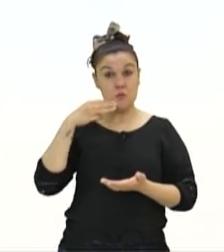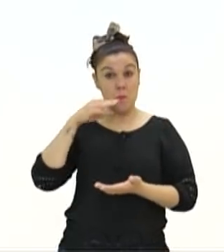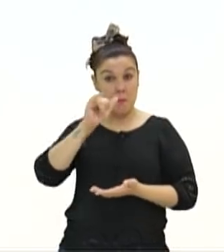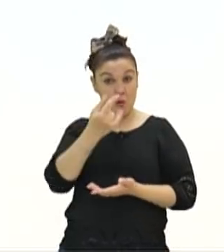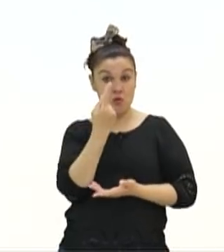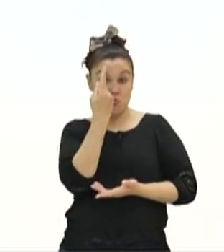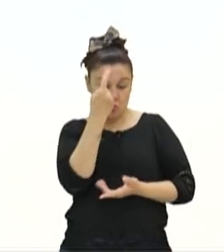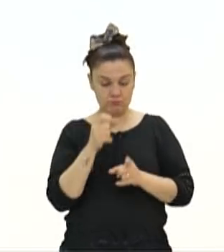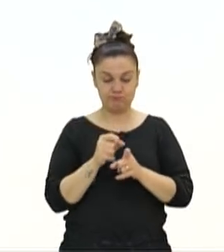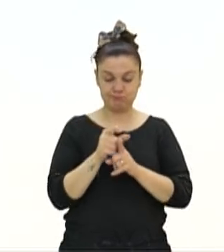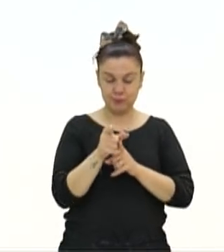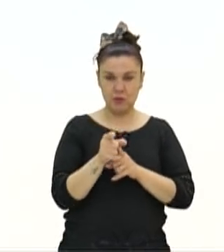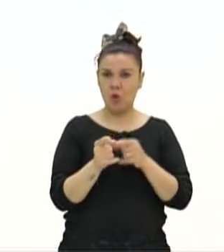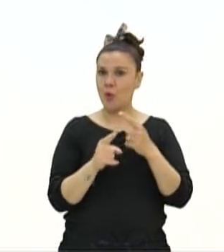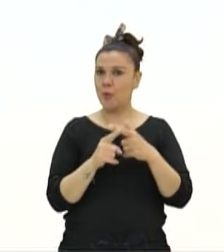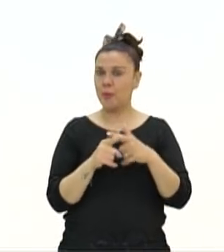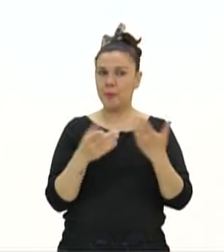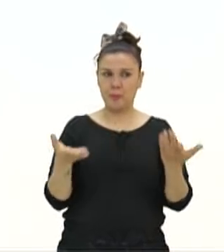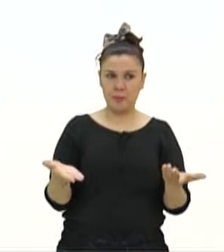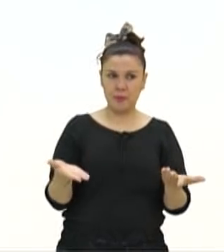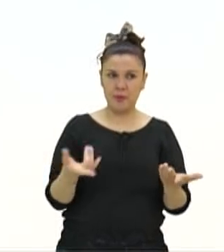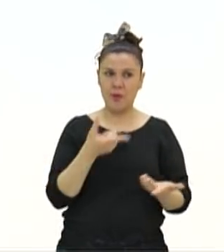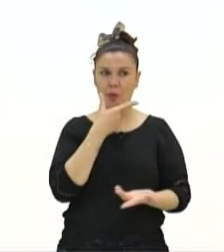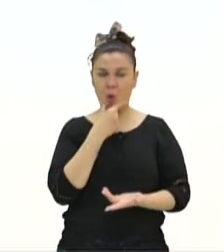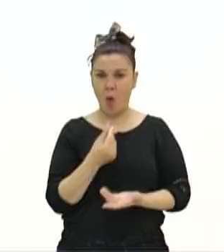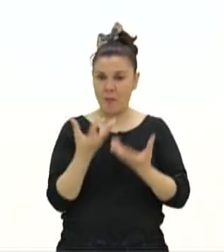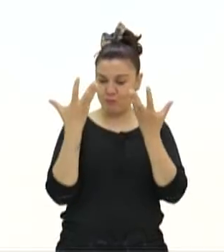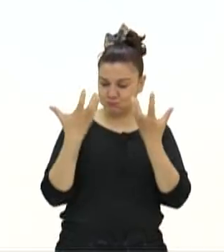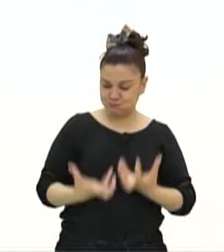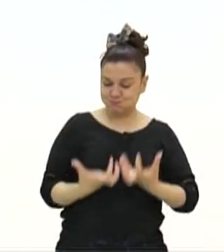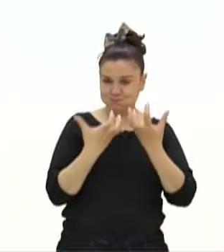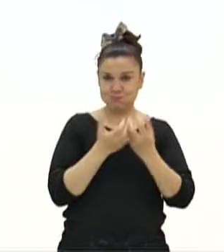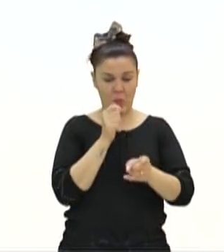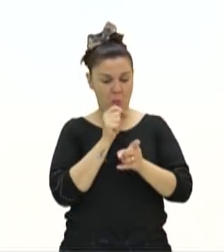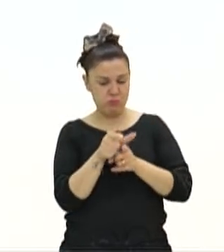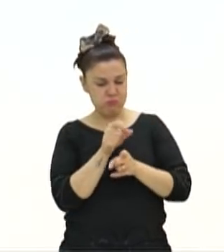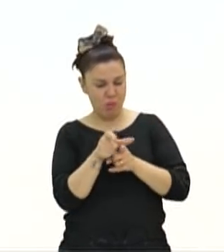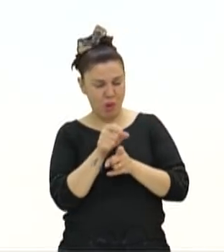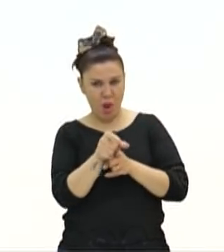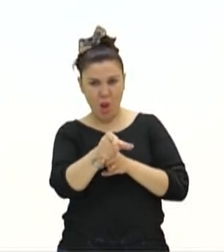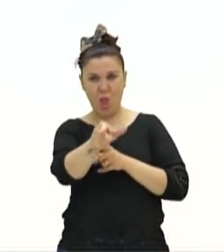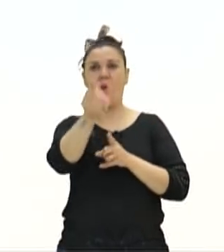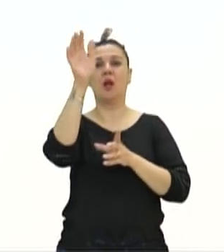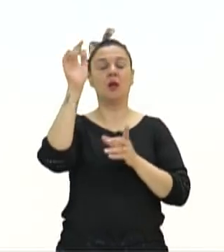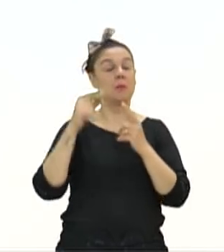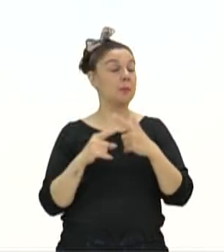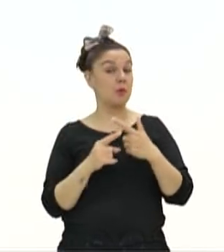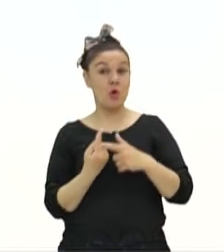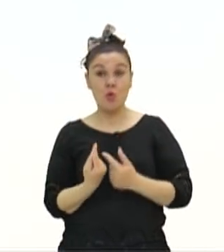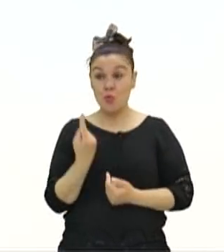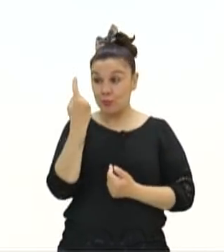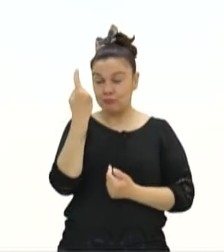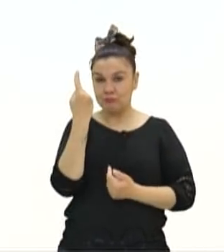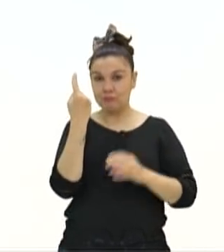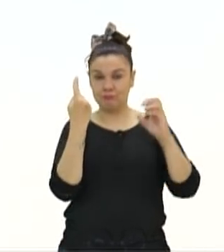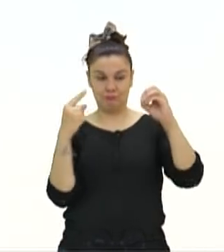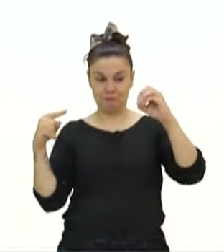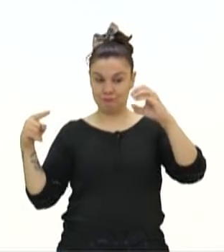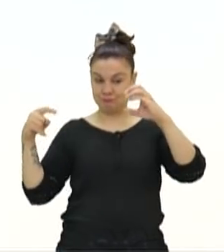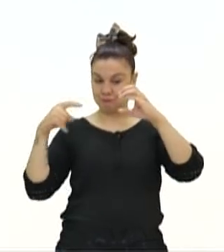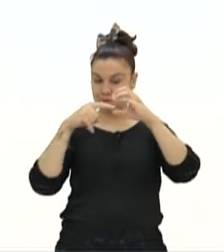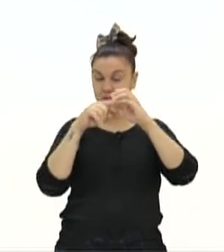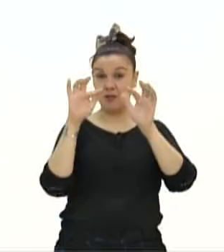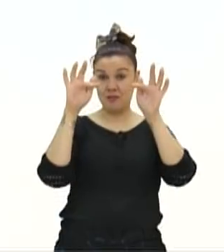única ejaculação. Por que o homem produz tanto espermatozoide assim? Porque, né, só um precisa chegar